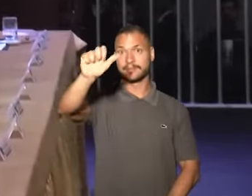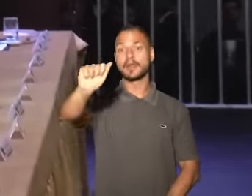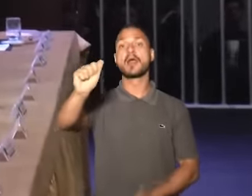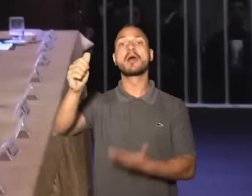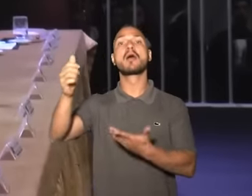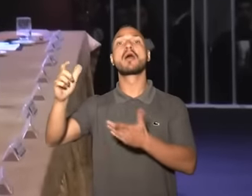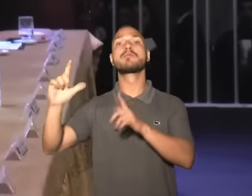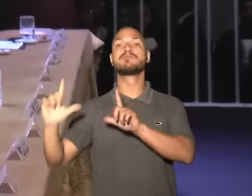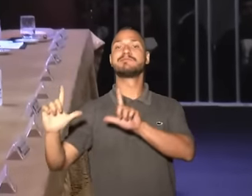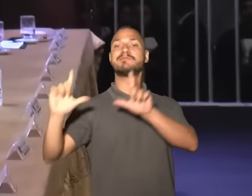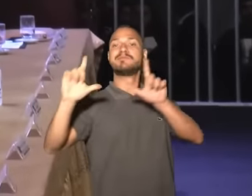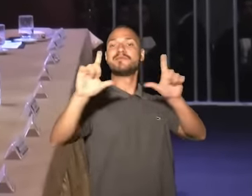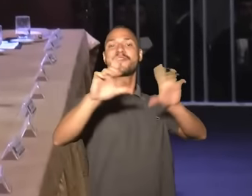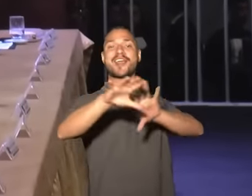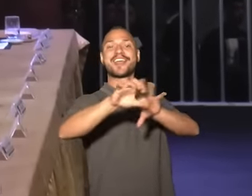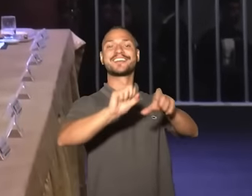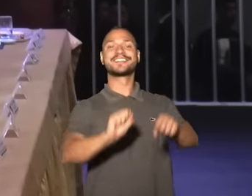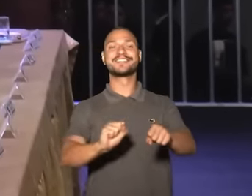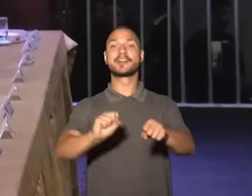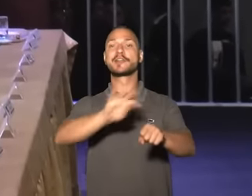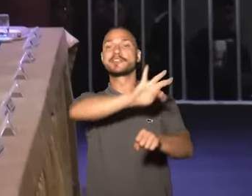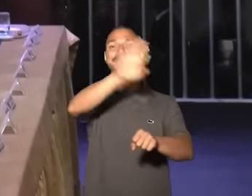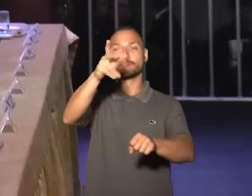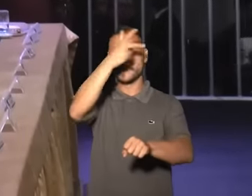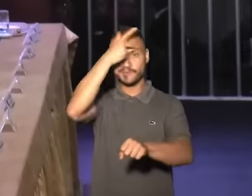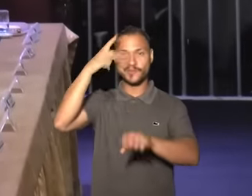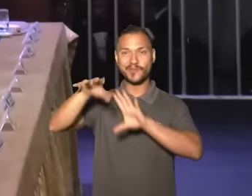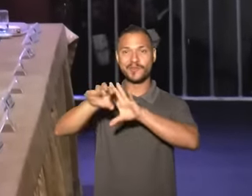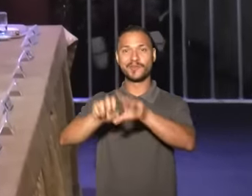confira grau aos formandos do CCH.